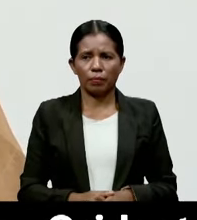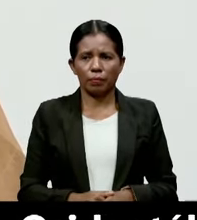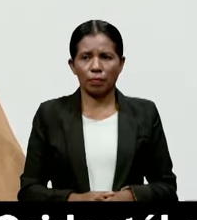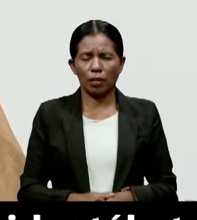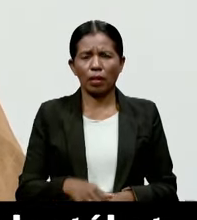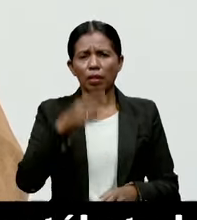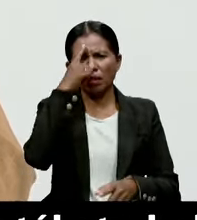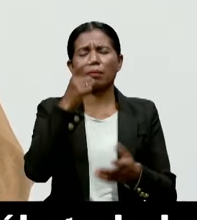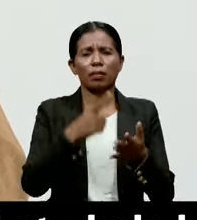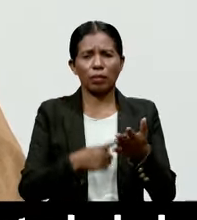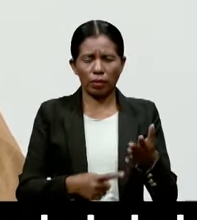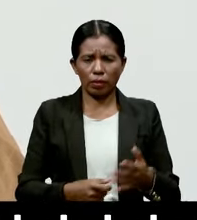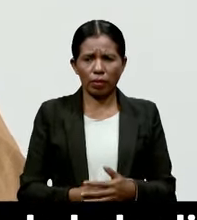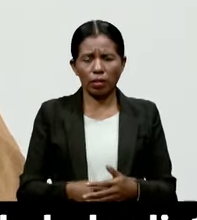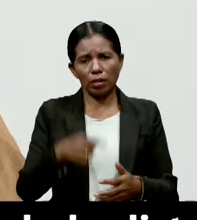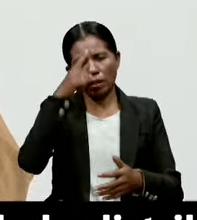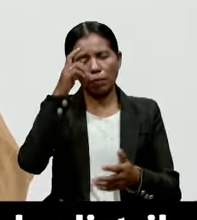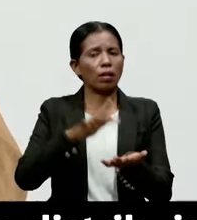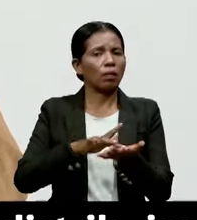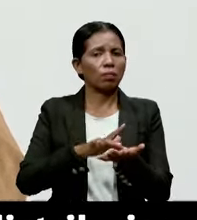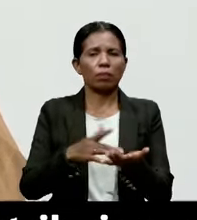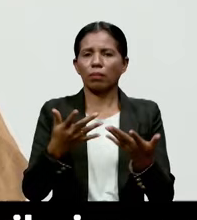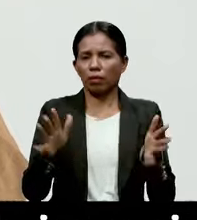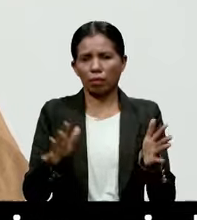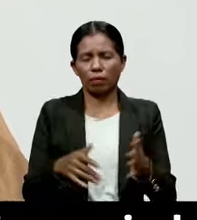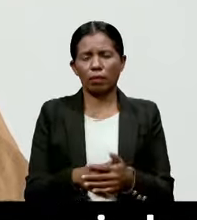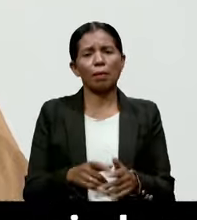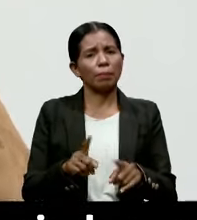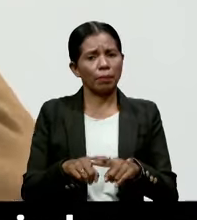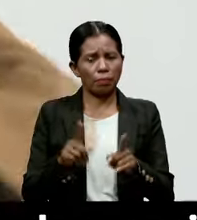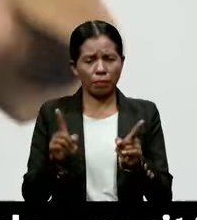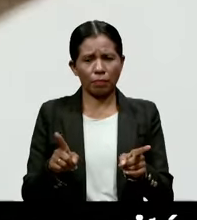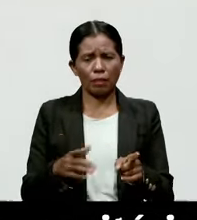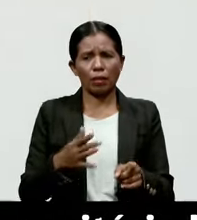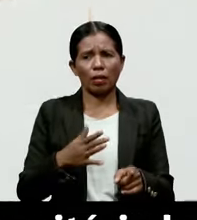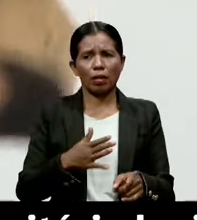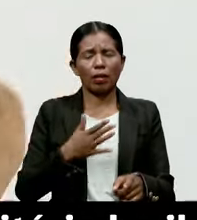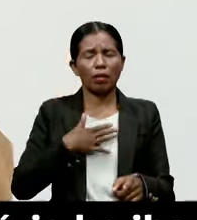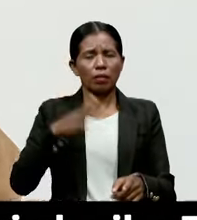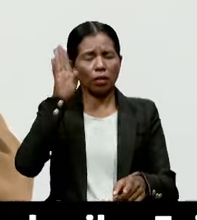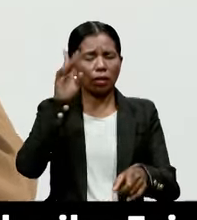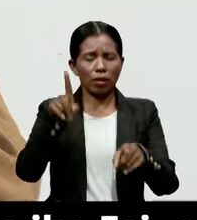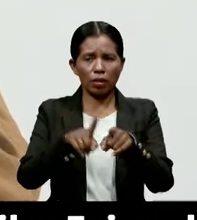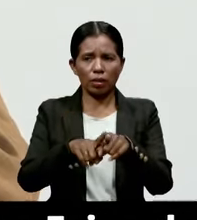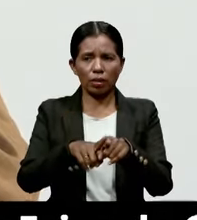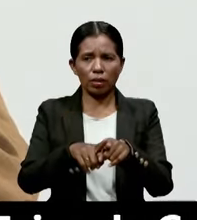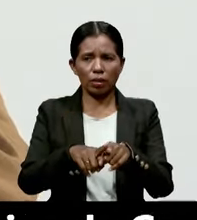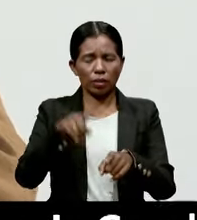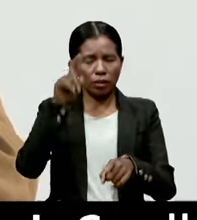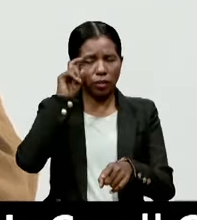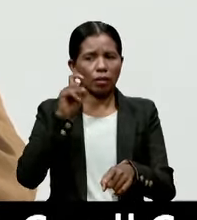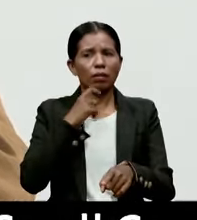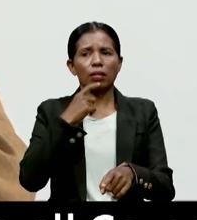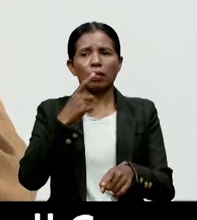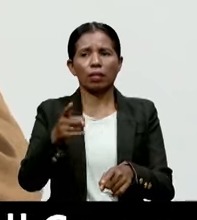Tambah saya tambah emu rulai. Mai be, ane alin sana nak kor tomo posi ni dia 120 dia saya